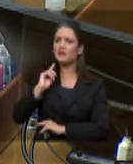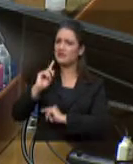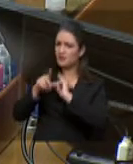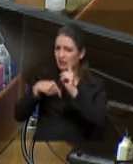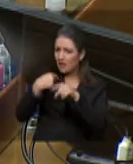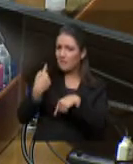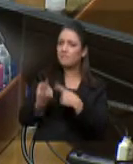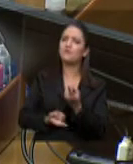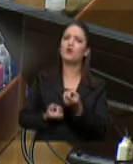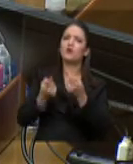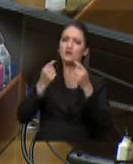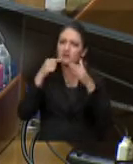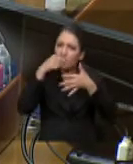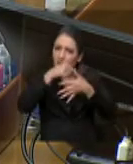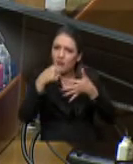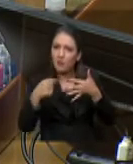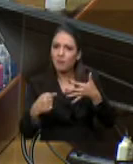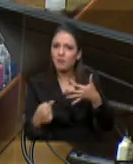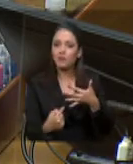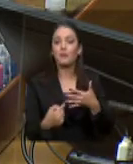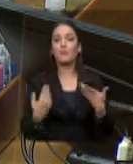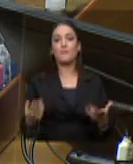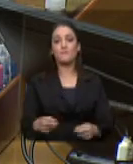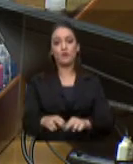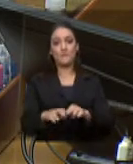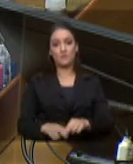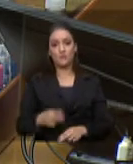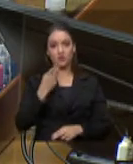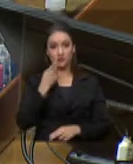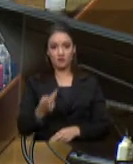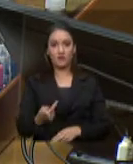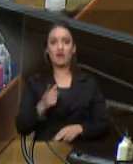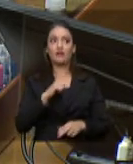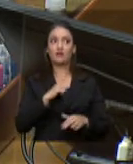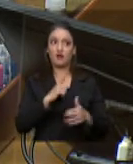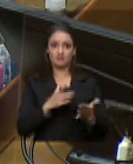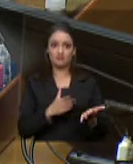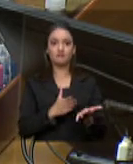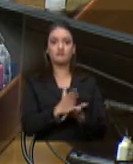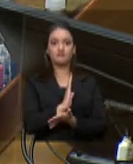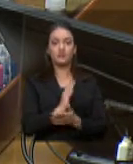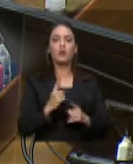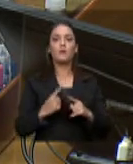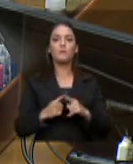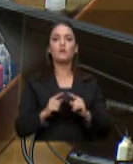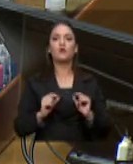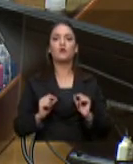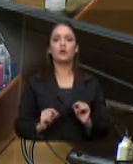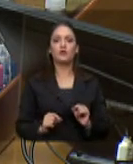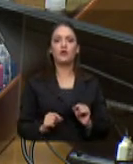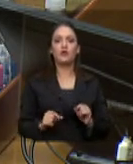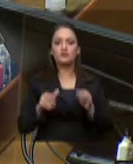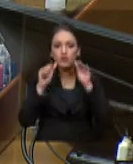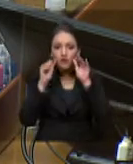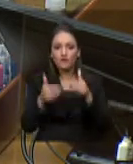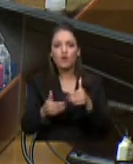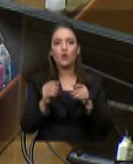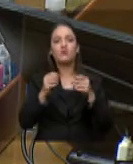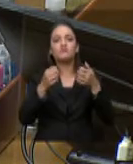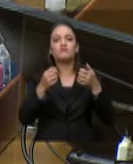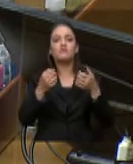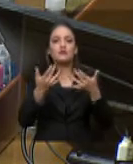E a argumentação é essa. Por isso é que eu disse que haveria procedência, porque centrou-se nisso tanto a